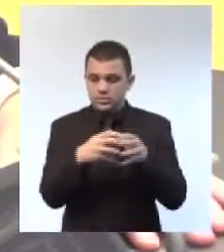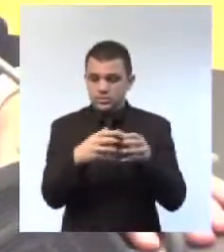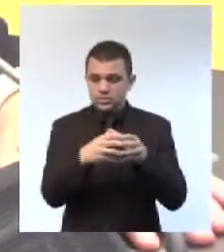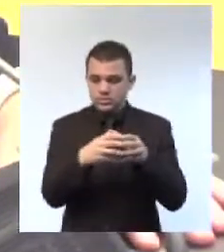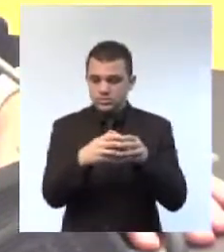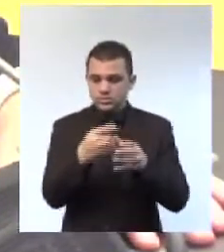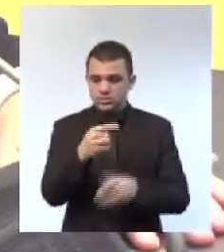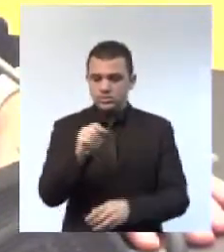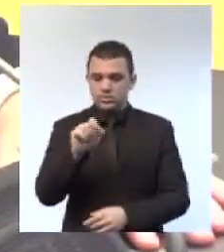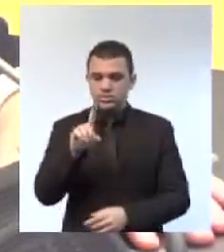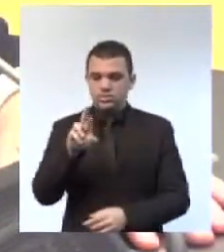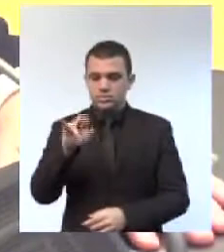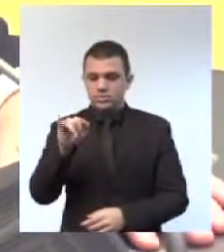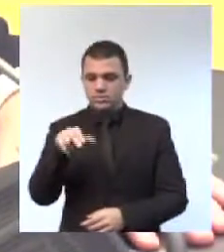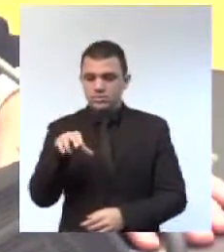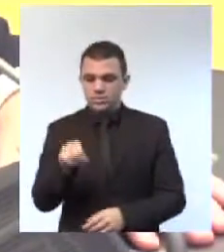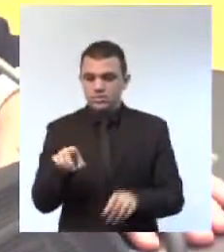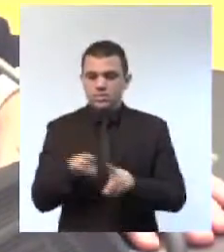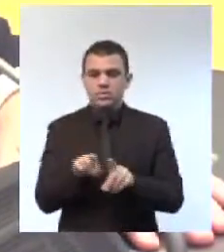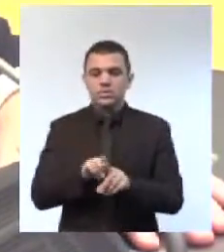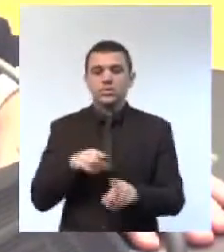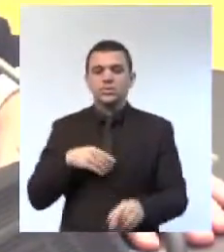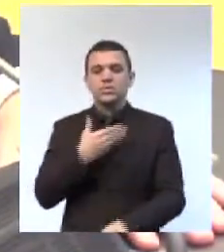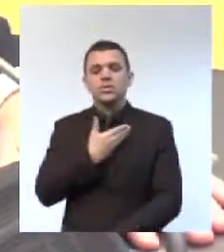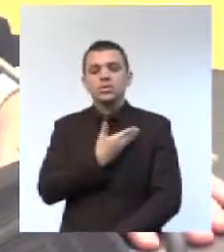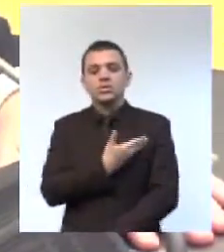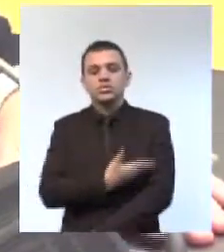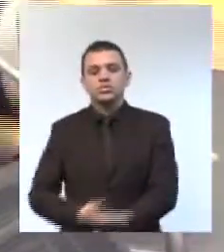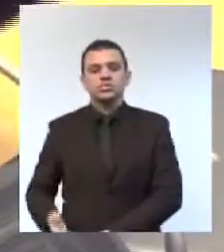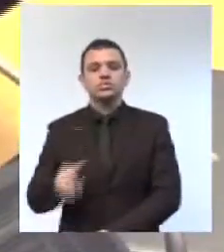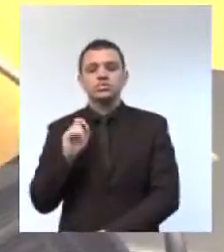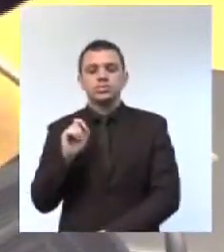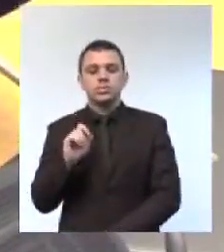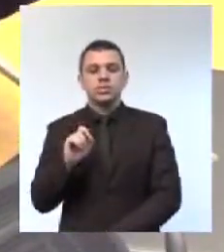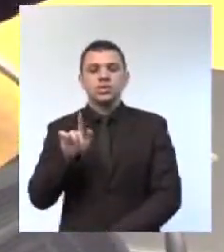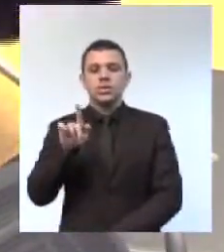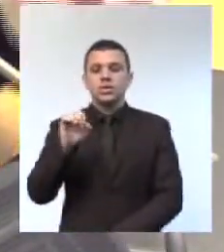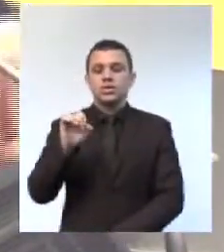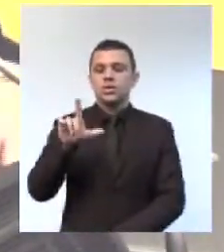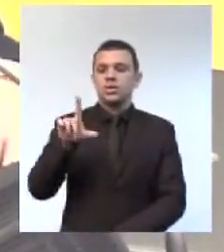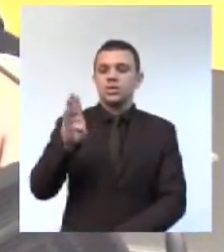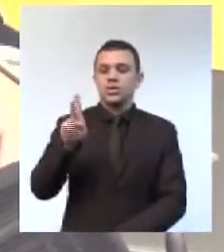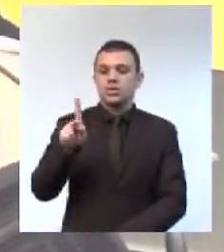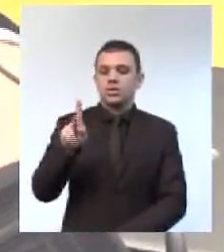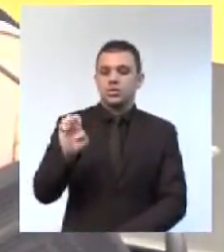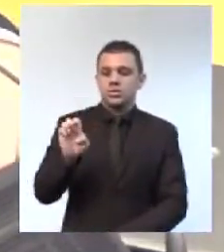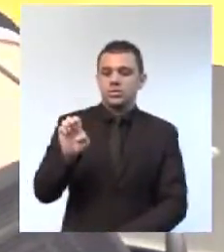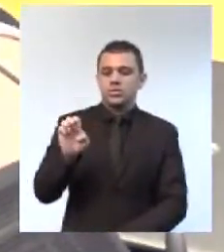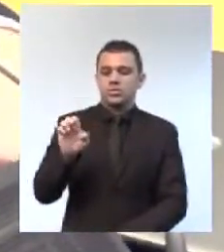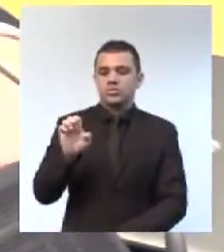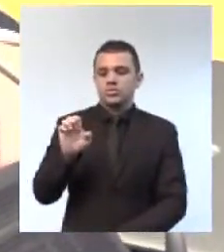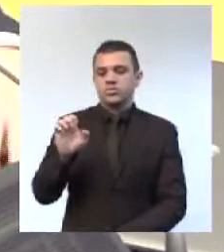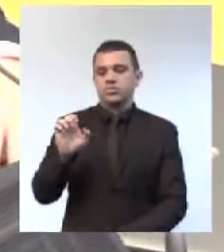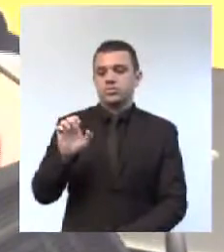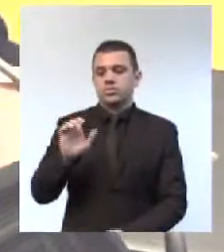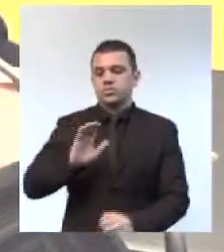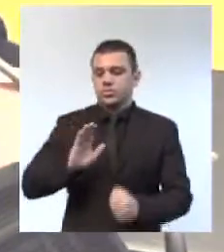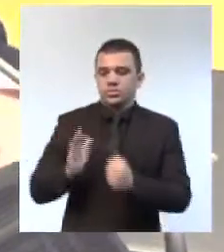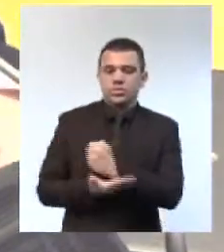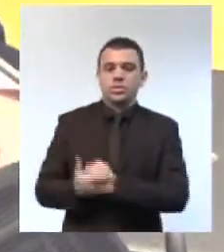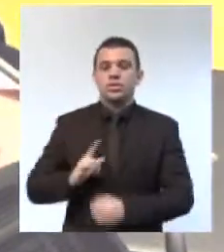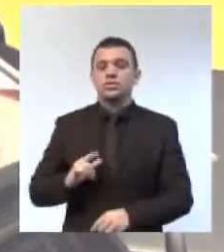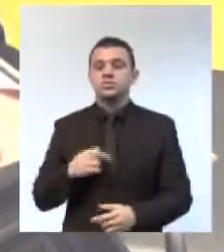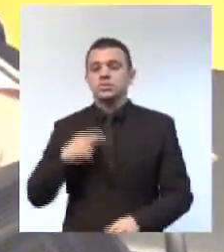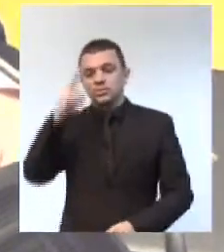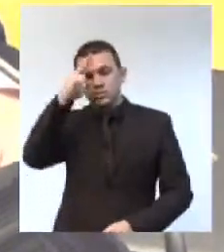Adriano tem mania de golpismo. Até me veio à memória a triste lembrança da cassação do